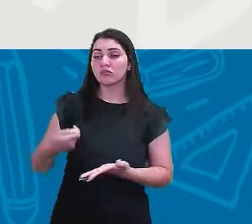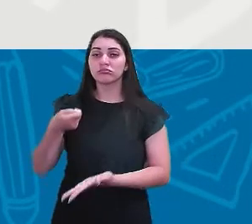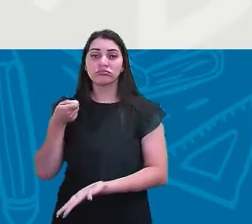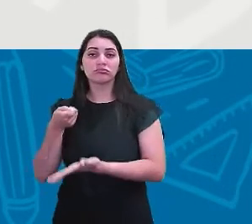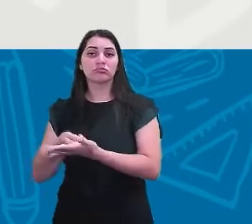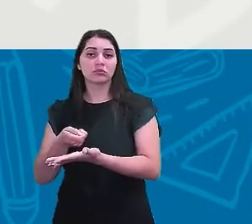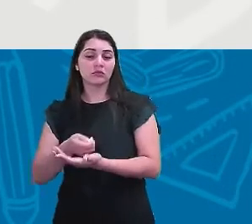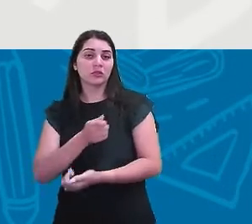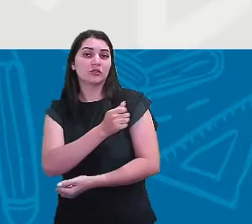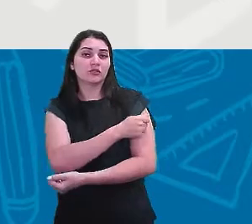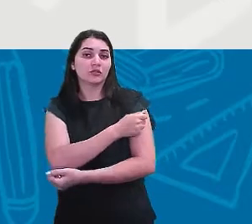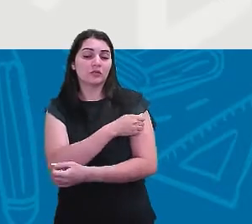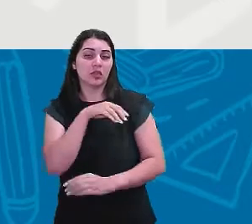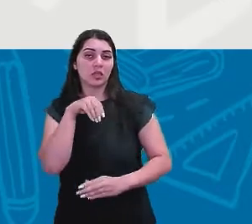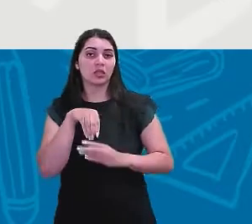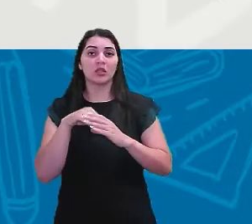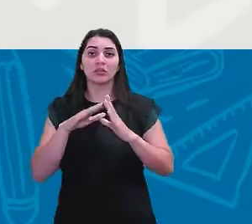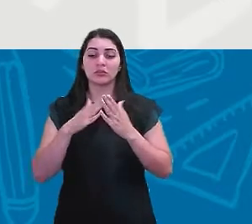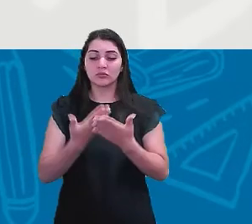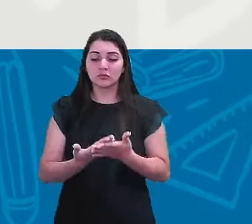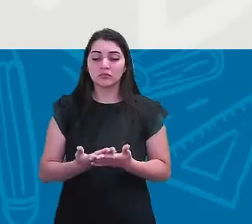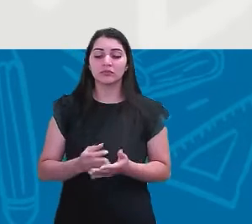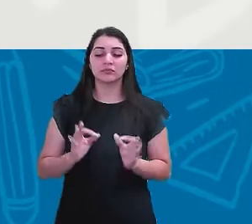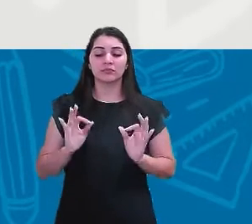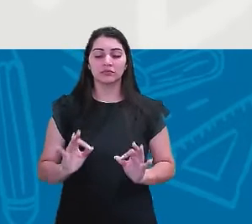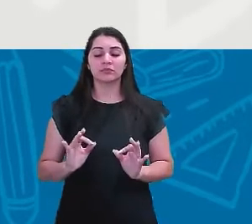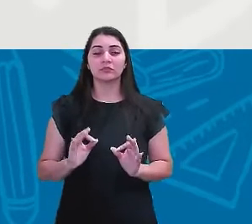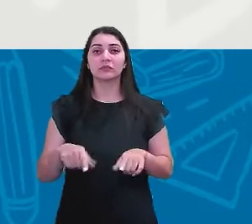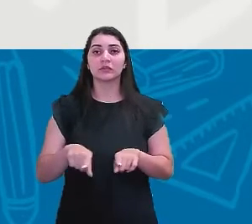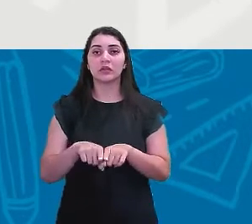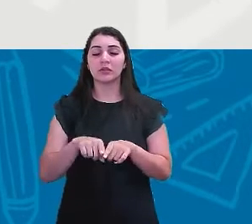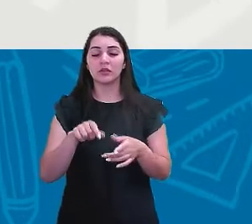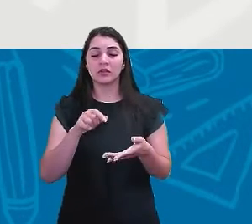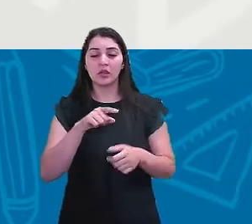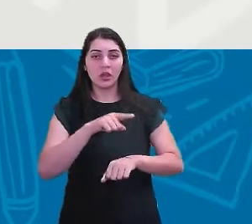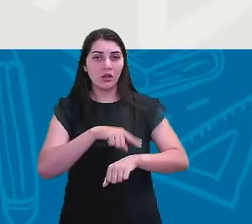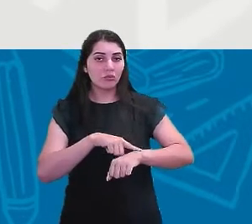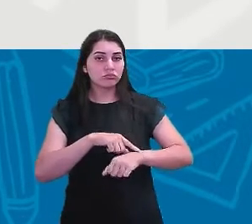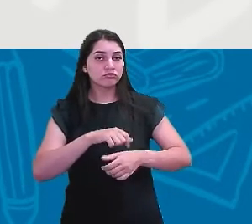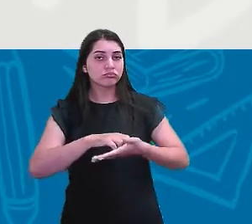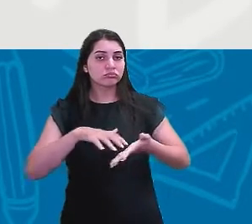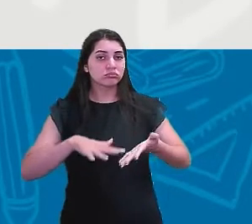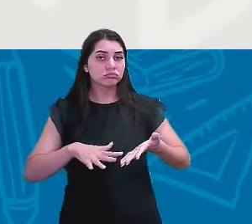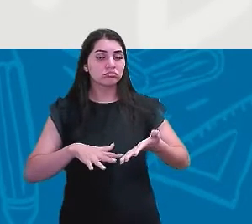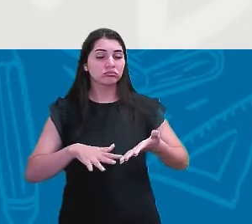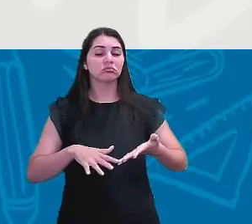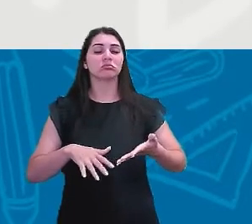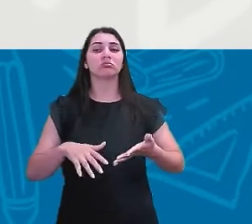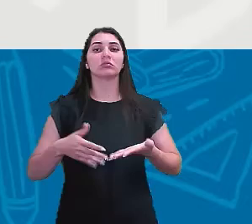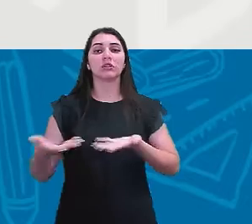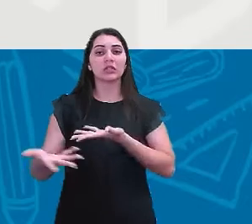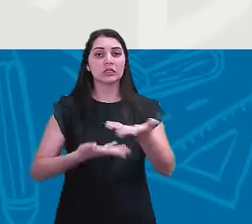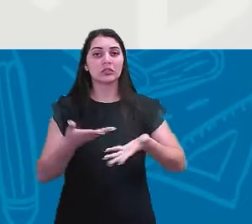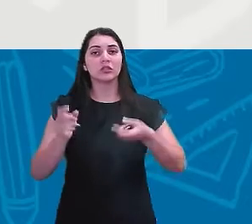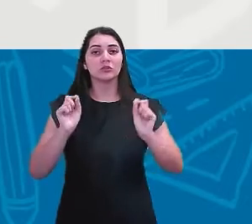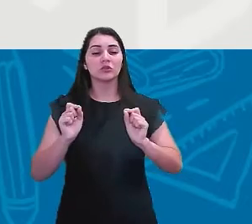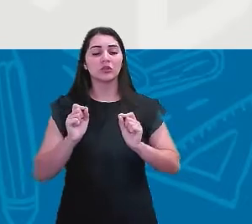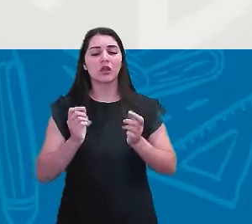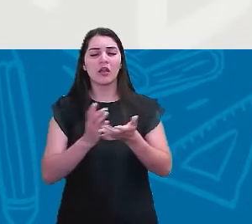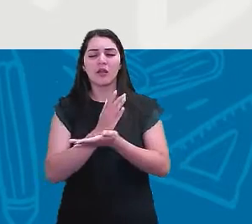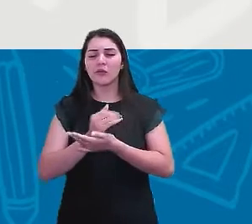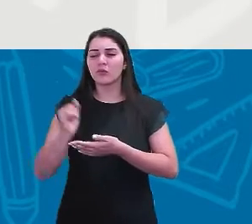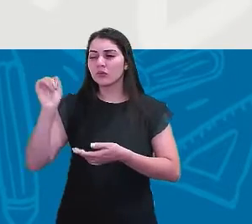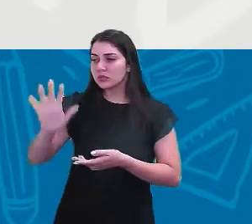deveres do aluno dentro da escola, tá certo? Fizemos uma atividade, porque relacionamos aí algumas imagens a